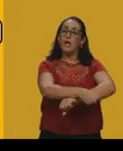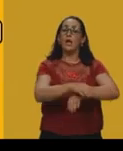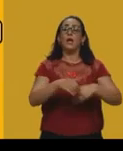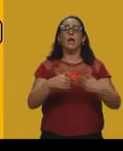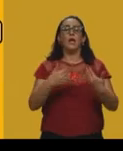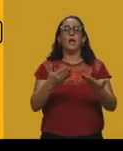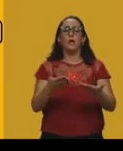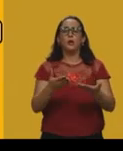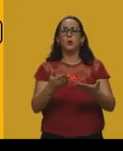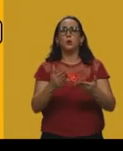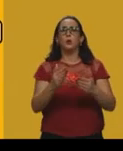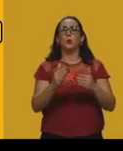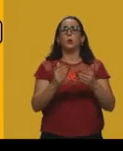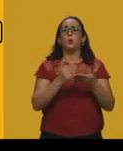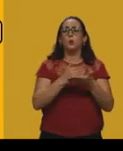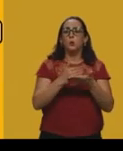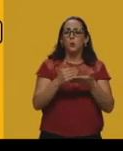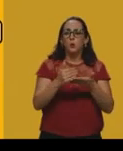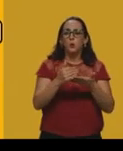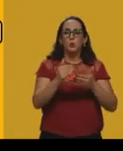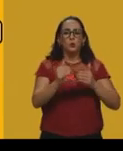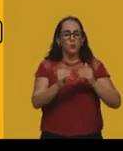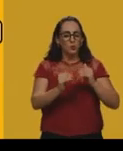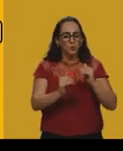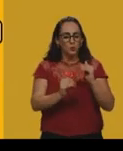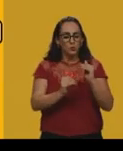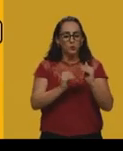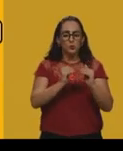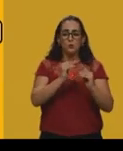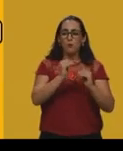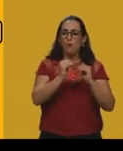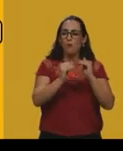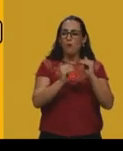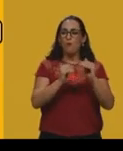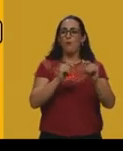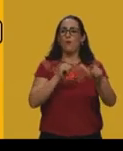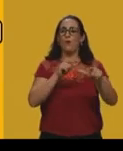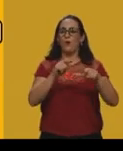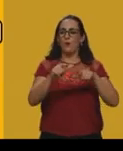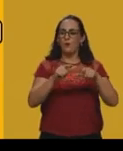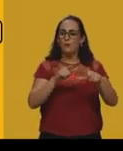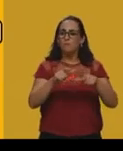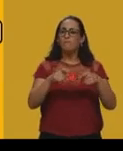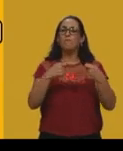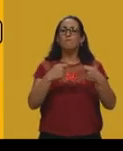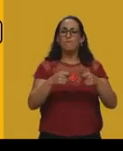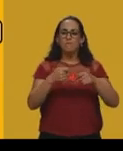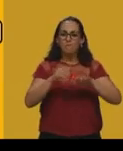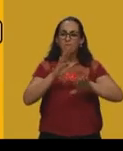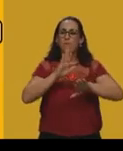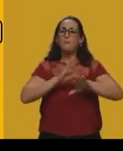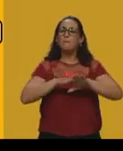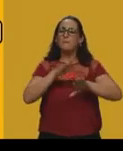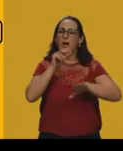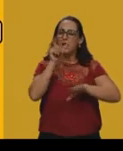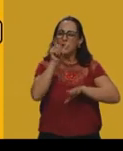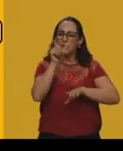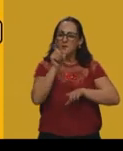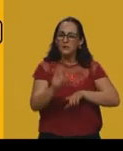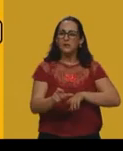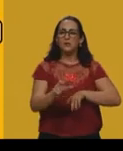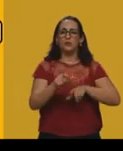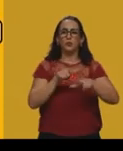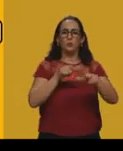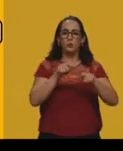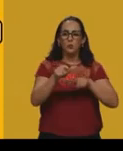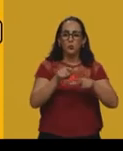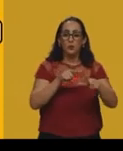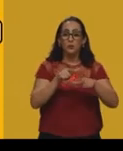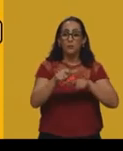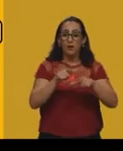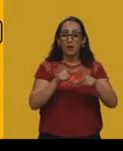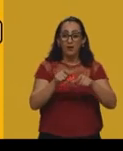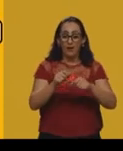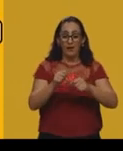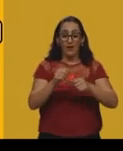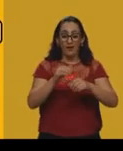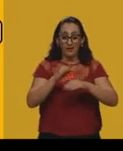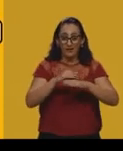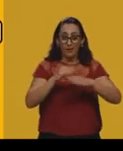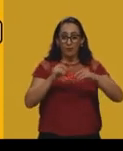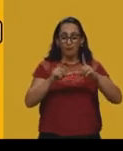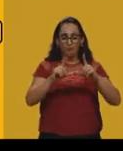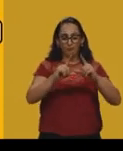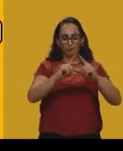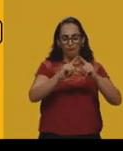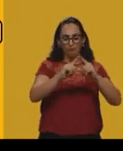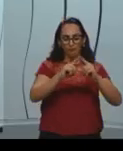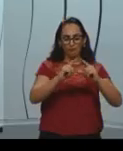se desenvolve o trabalho, né, e que precisa mais de mão de obra escrava, a gente vê essa pirâmide se alargar com essa